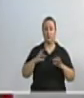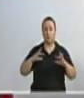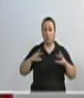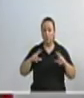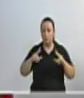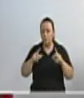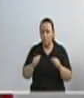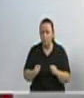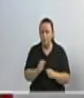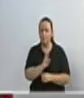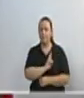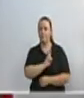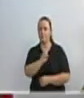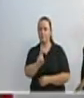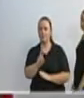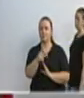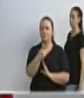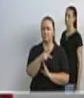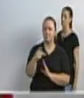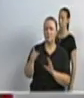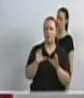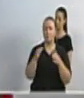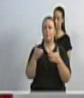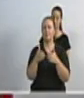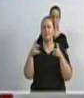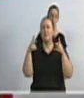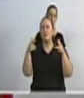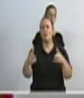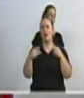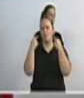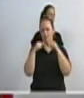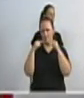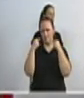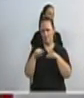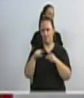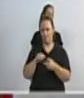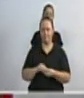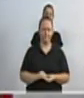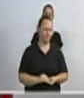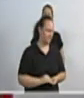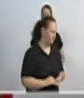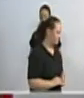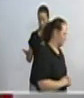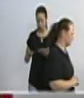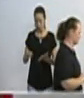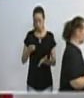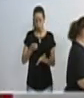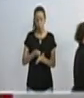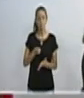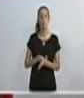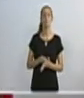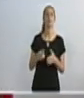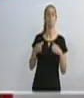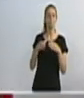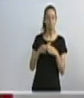aqui, representando as suas comunidades, criticaram. Hoje eu vou cobrar dos nossos vereadores.